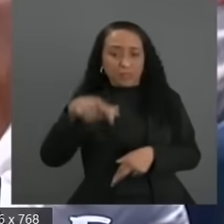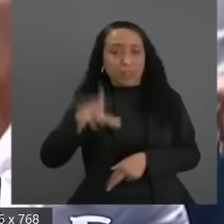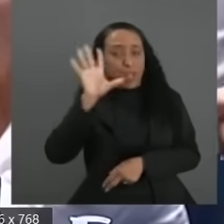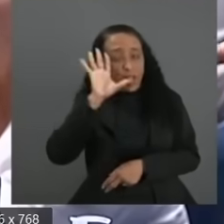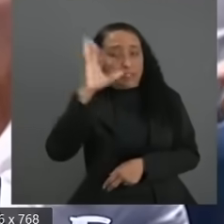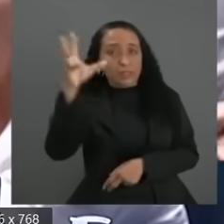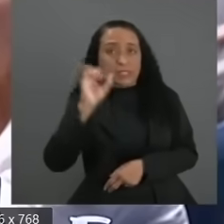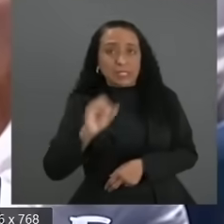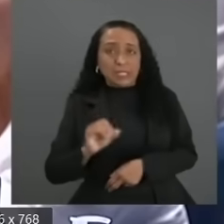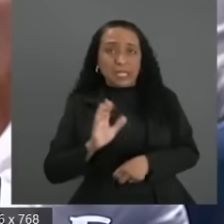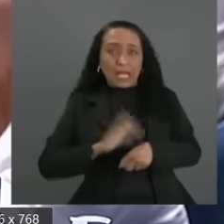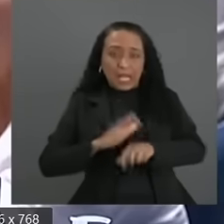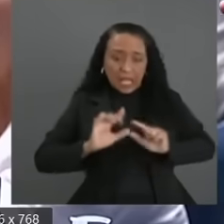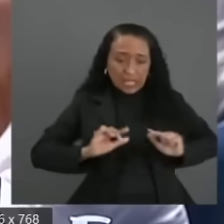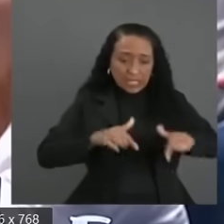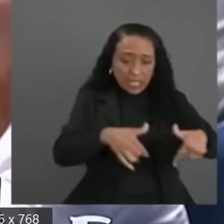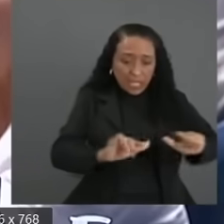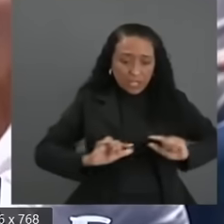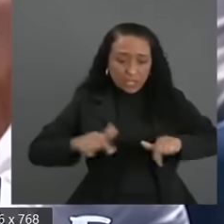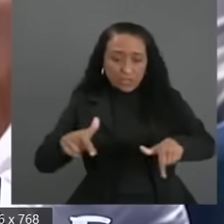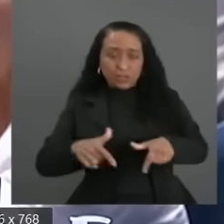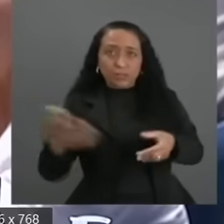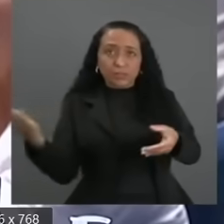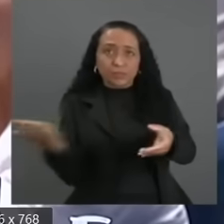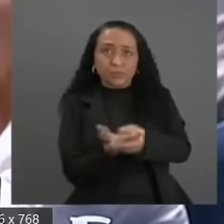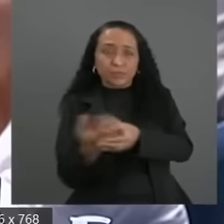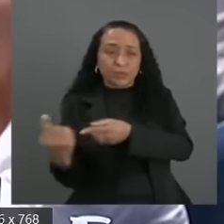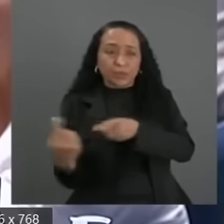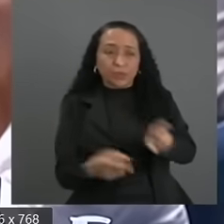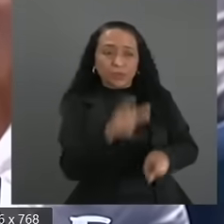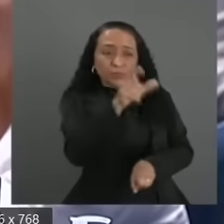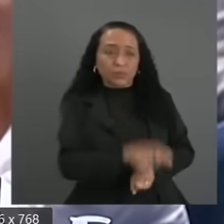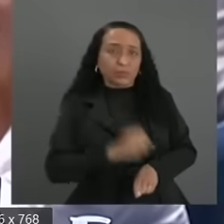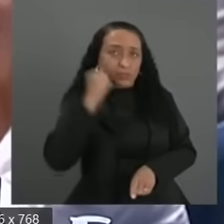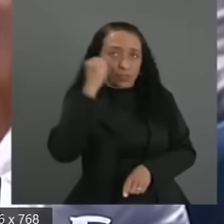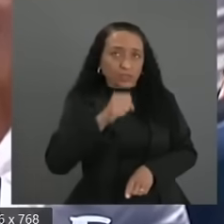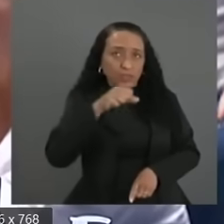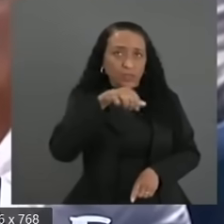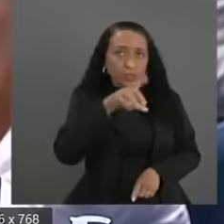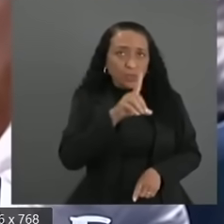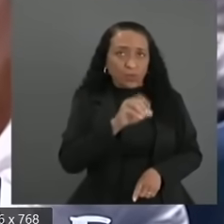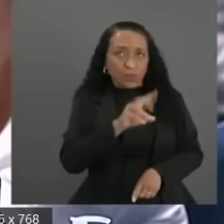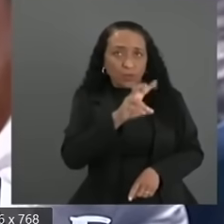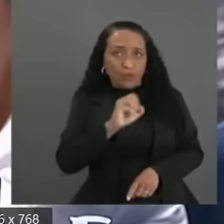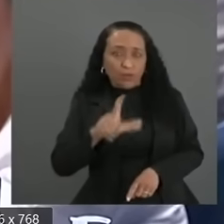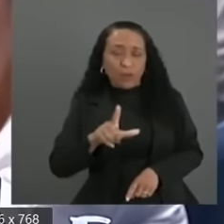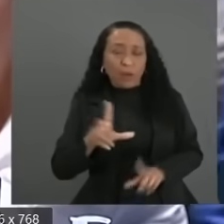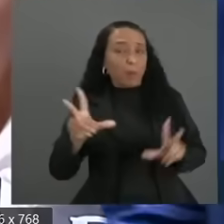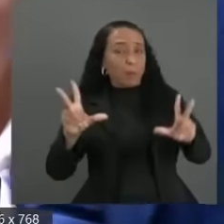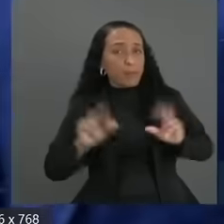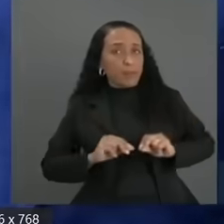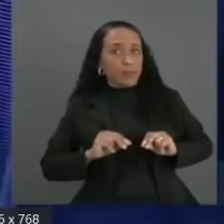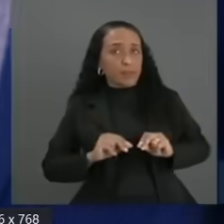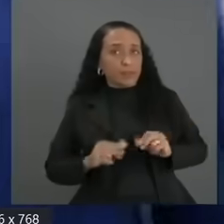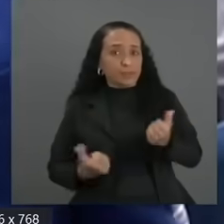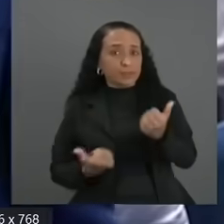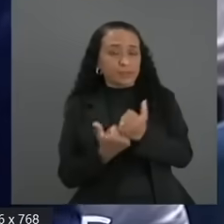ações que foram impetradas contra o senador Marcos Duval merecem o respaldo desse